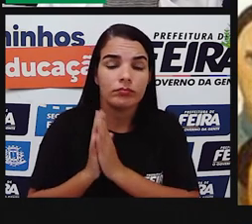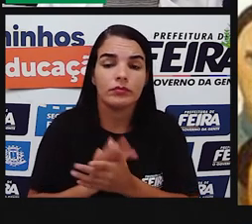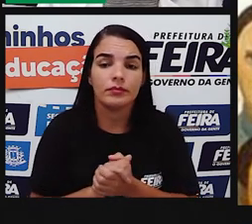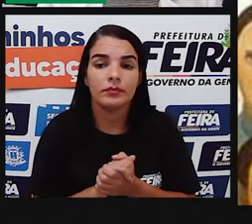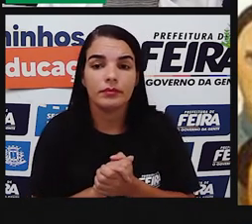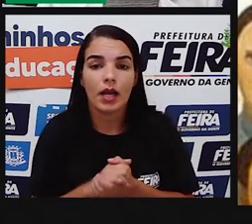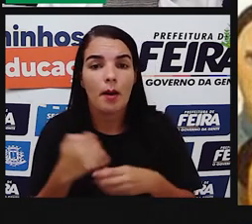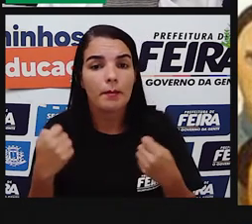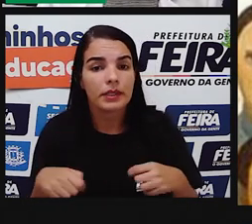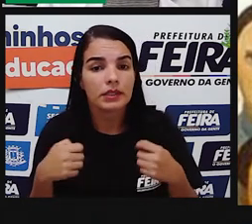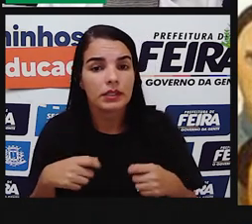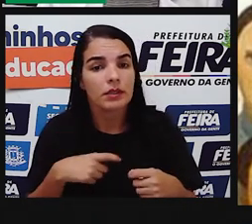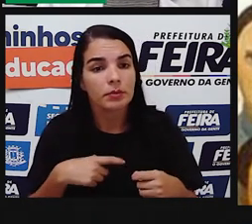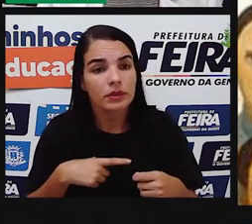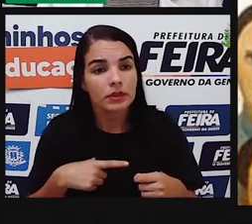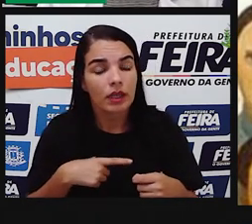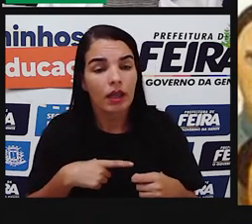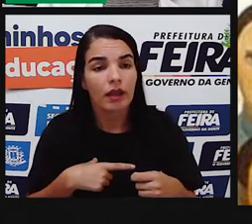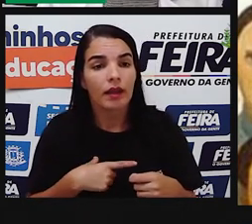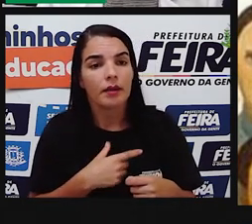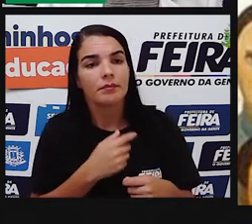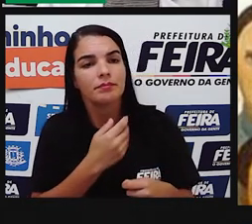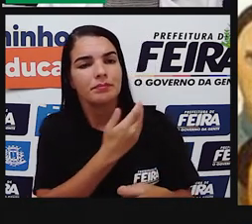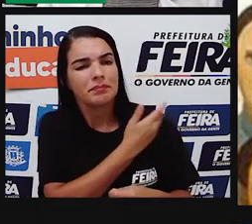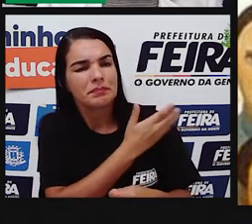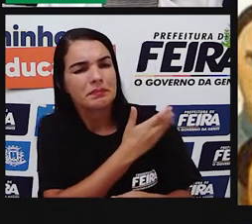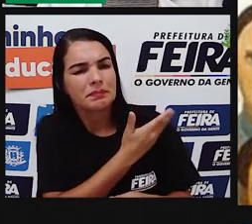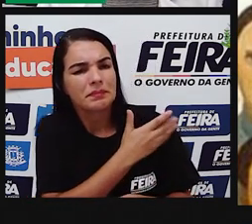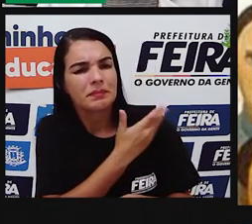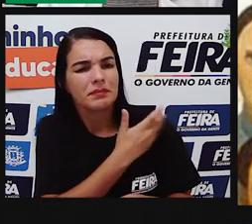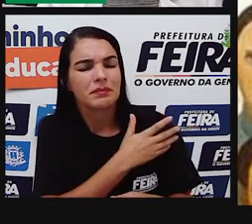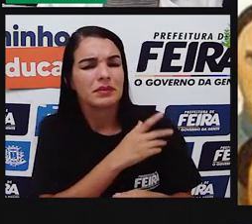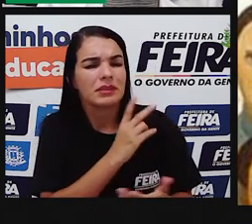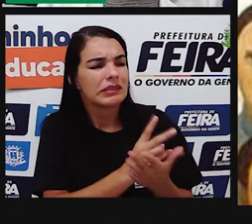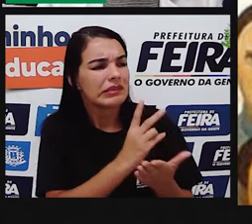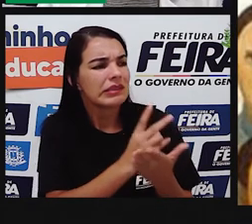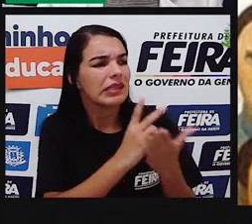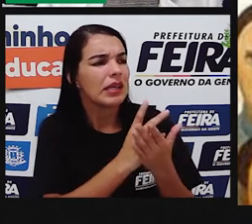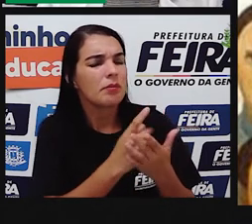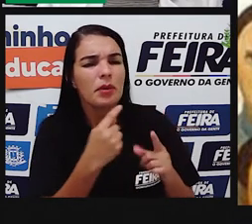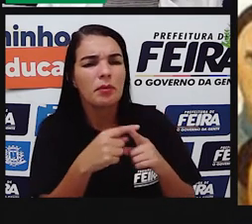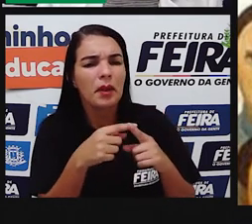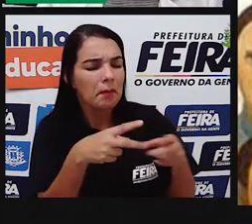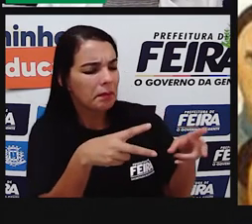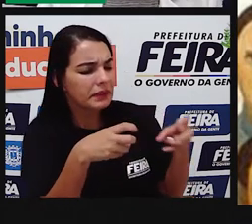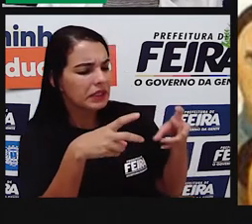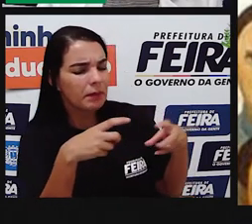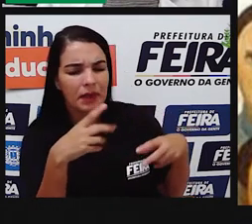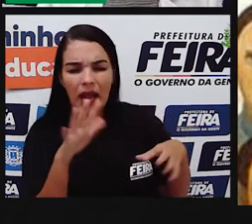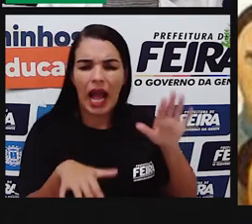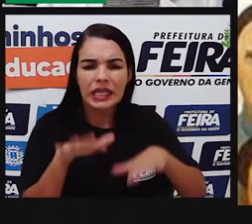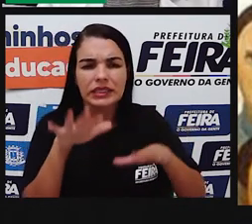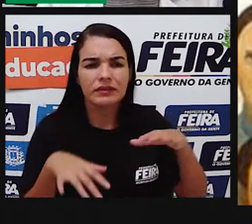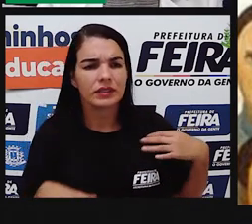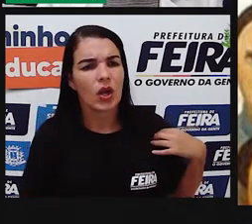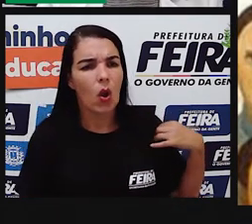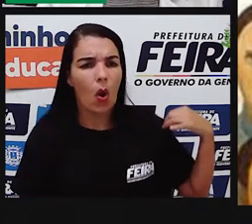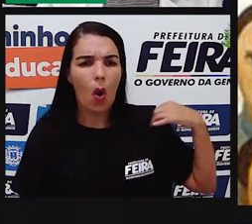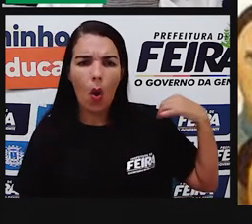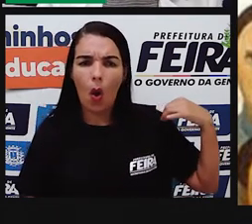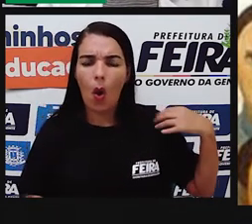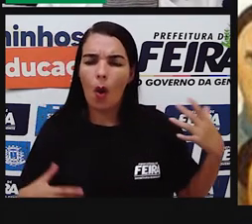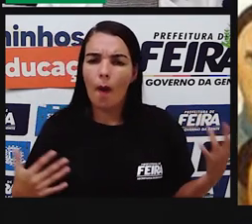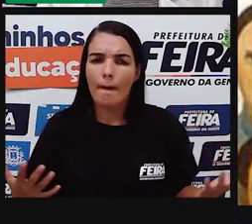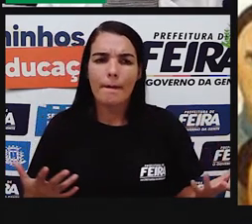atitudes de racismo, né, pela aparência das pessoas, morte, por